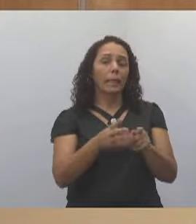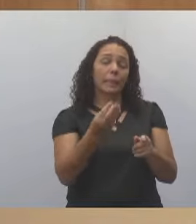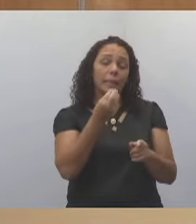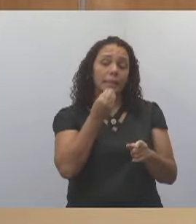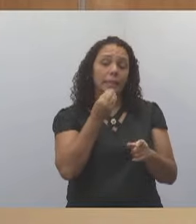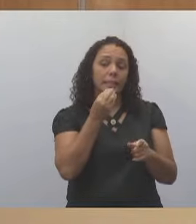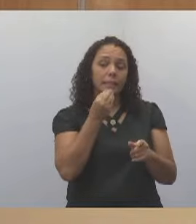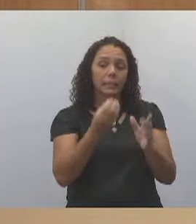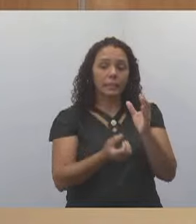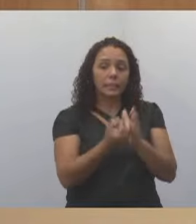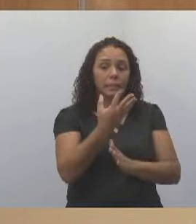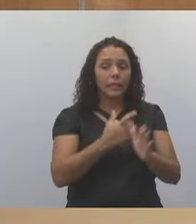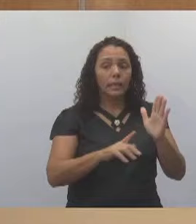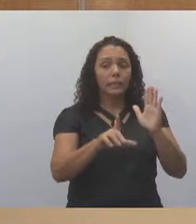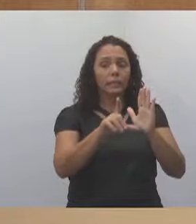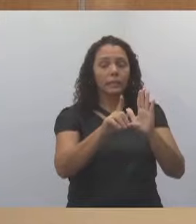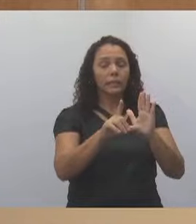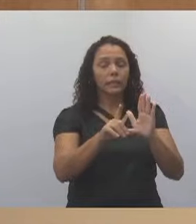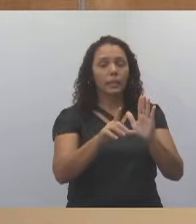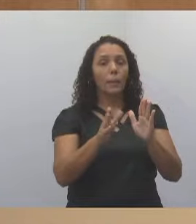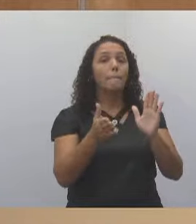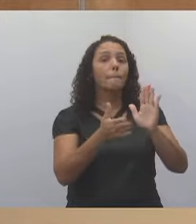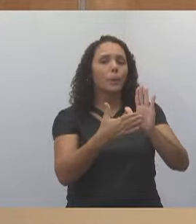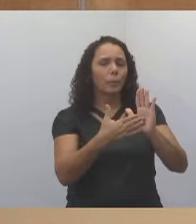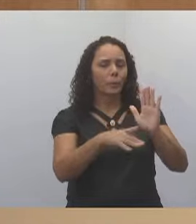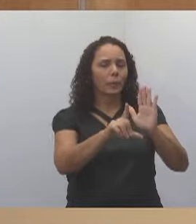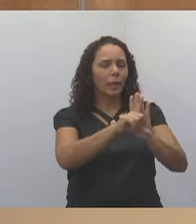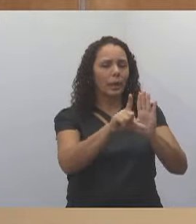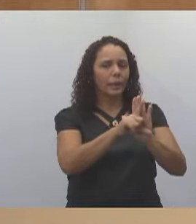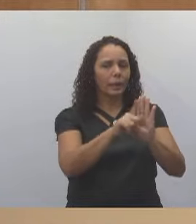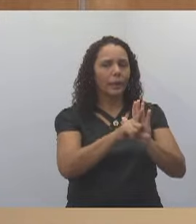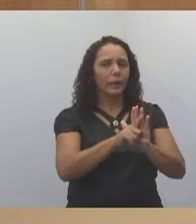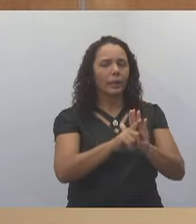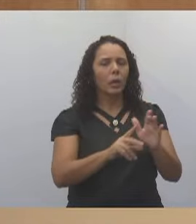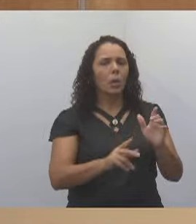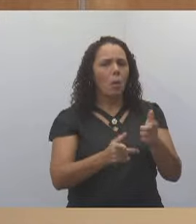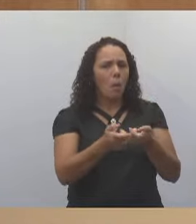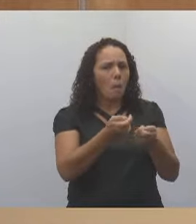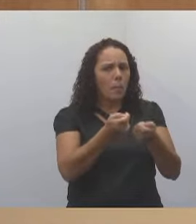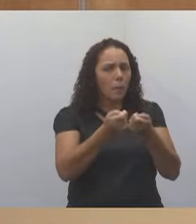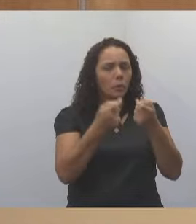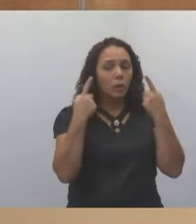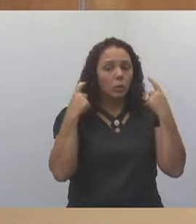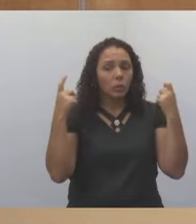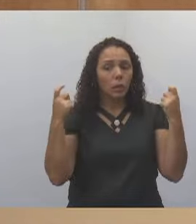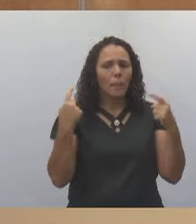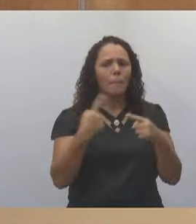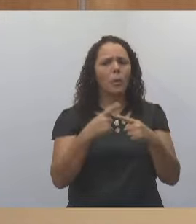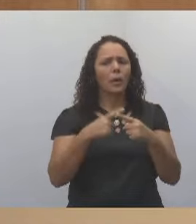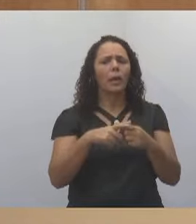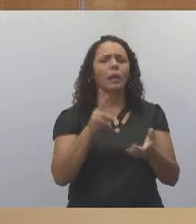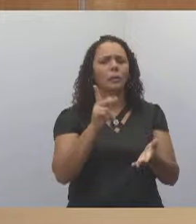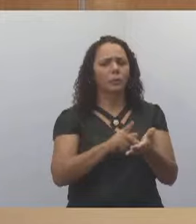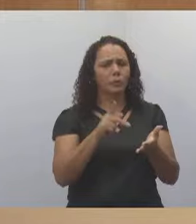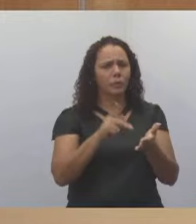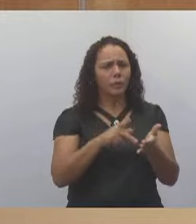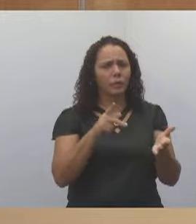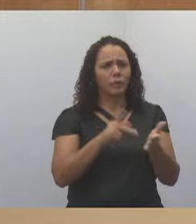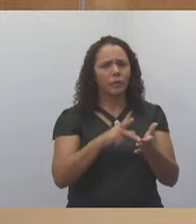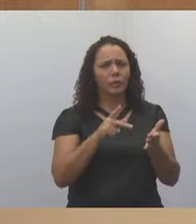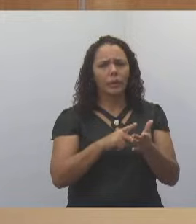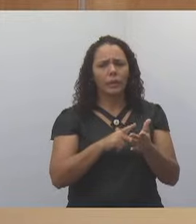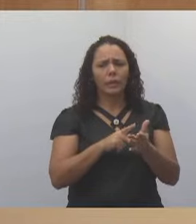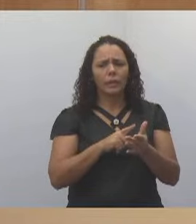de lei para disciplinar a questão dos ruídos, que realmente É infernal, né, o barulho que